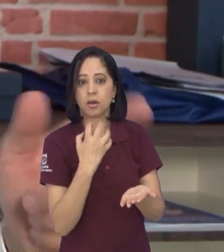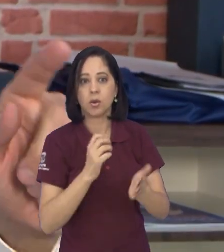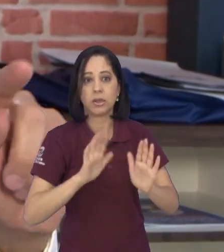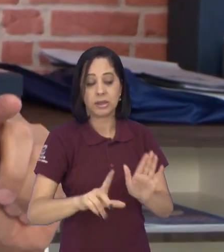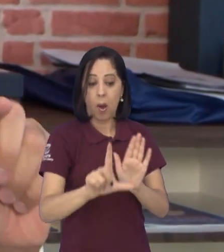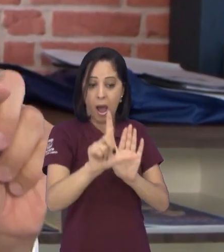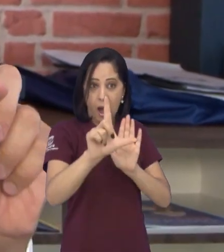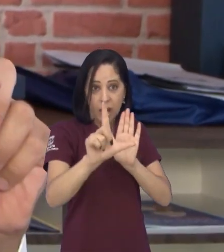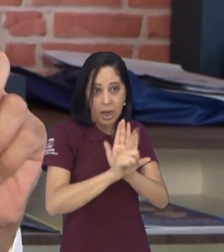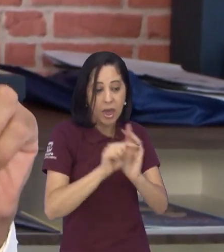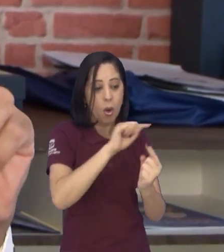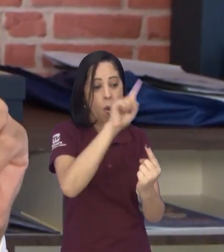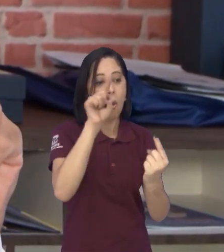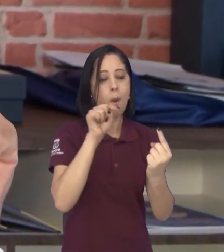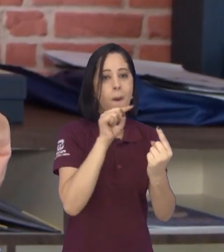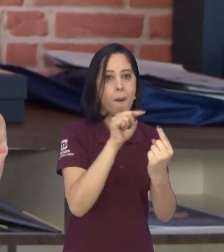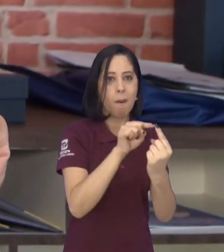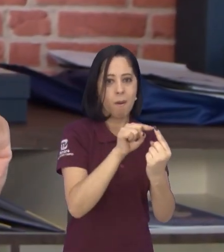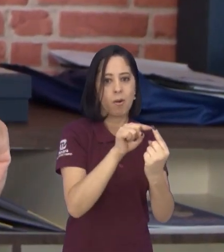protegido